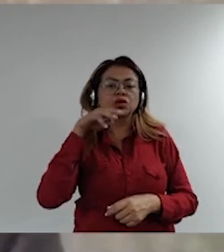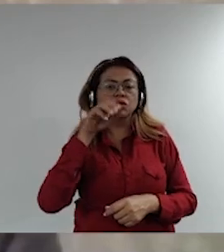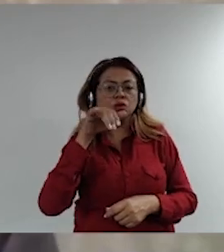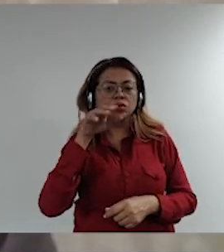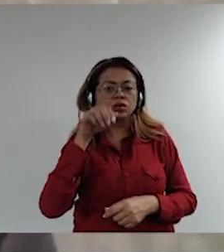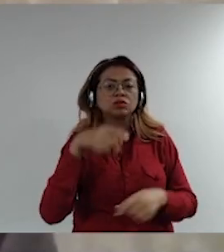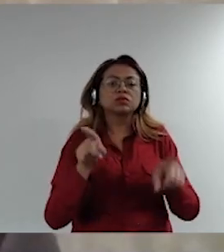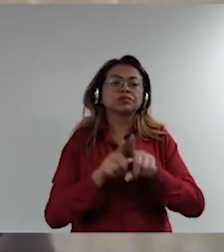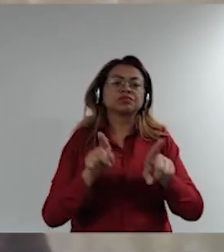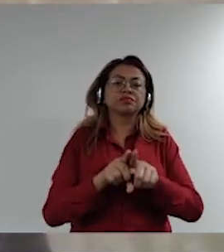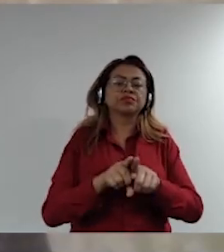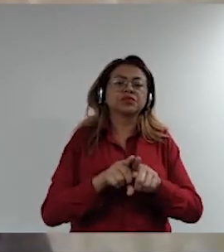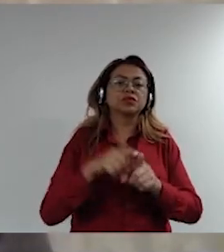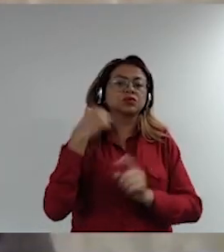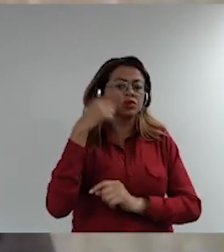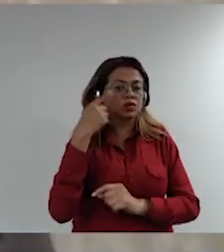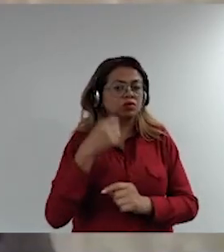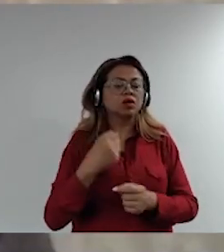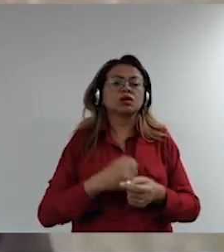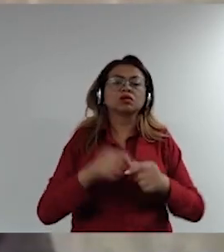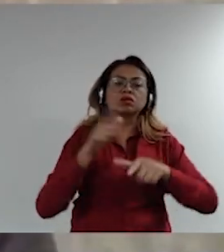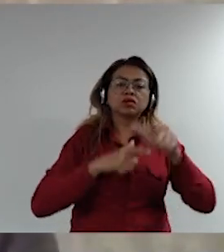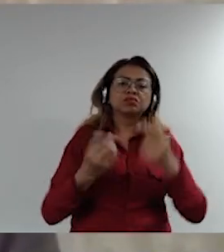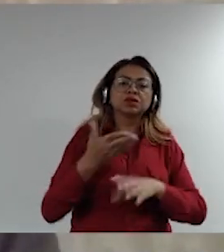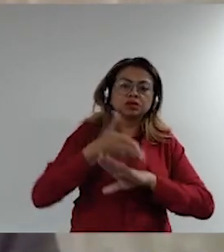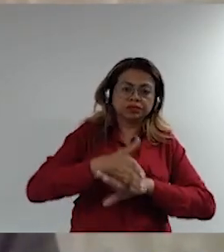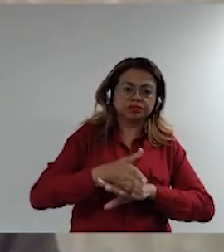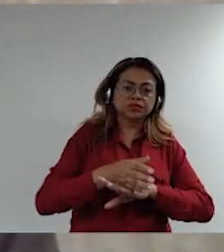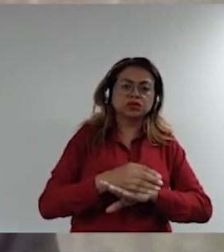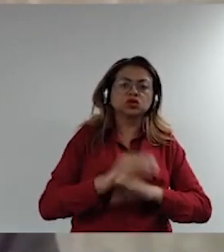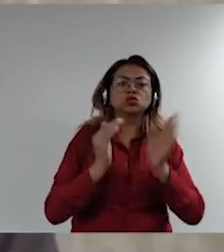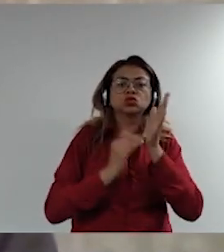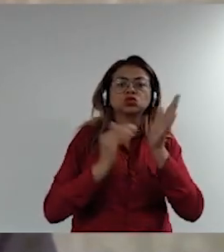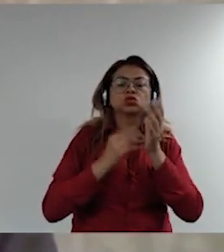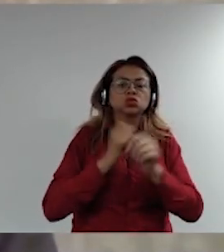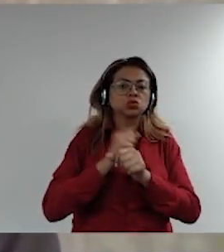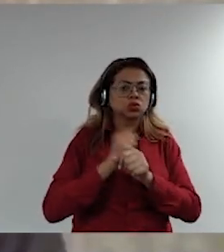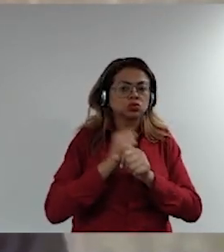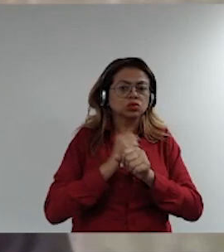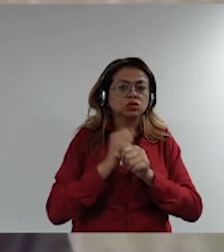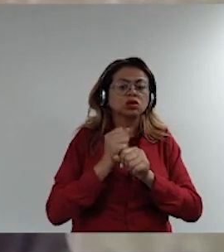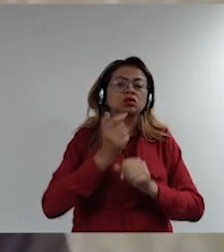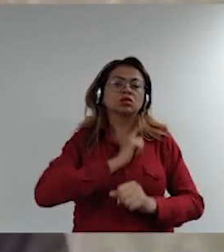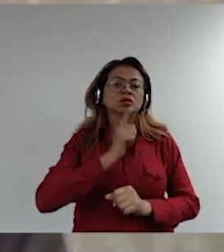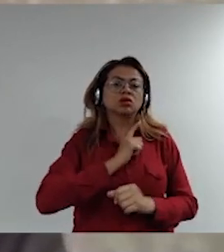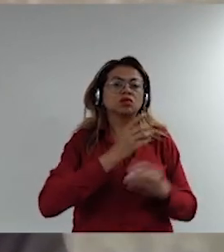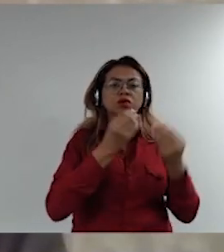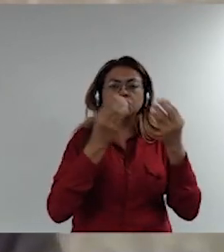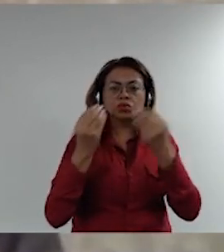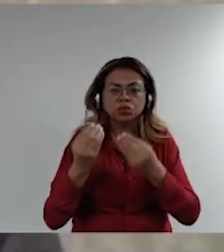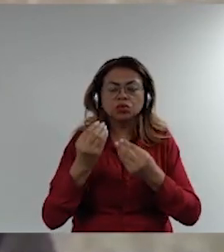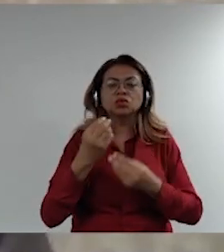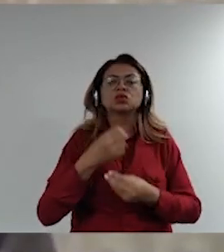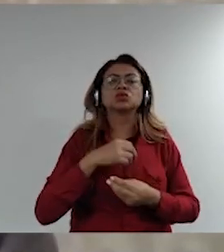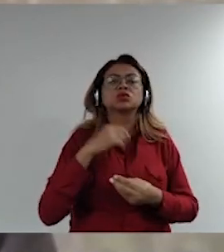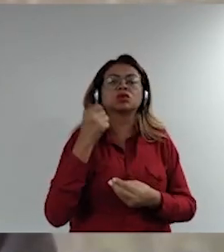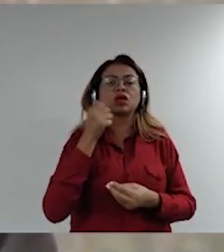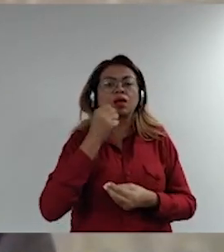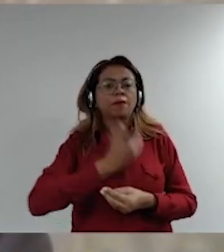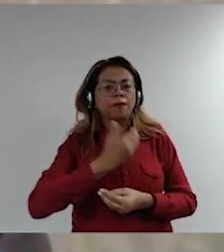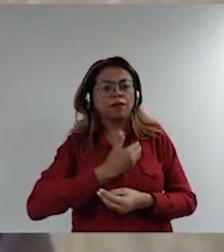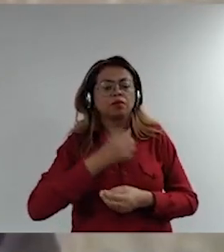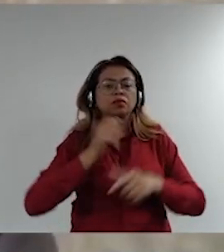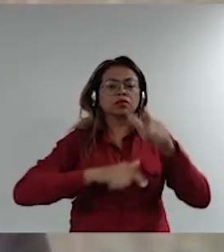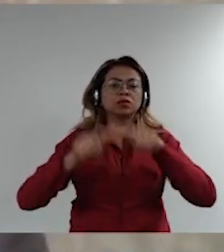do advogado empregado. Nos últimos anos, nós tivemos muitos colegas que saíram da faculdade e foram trabalhar